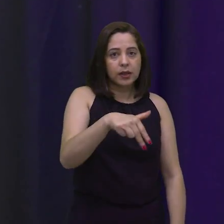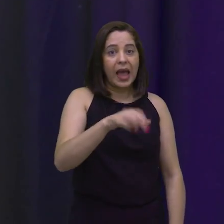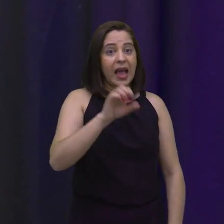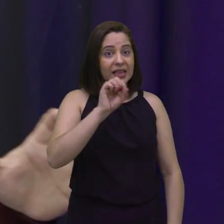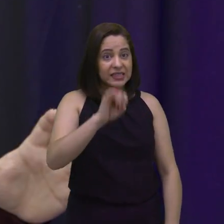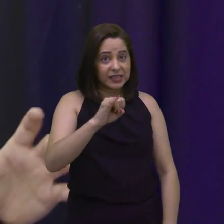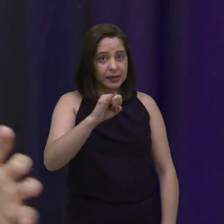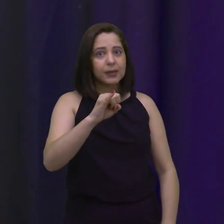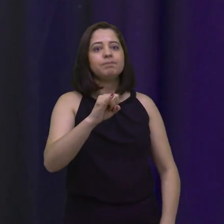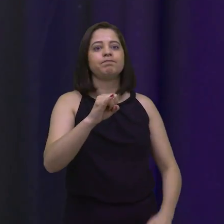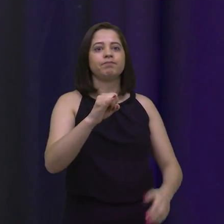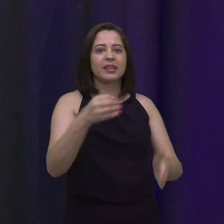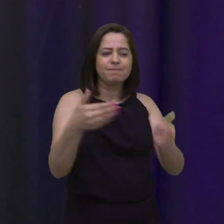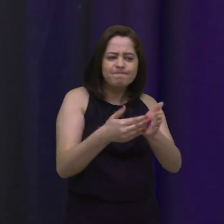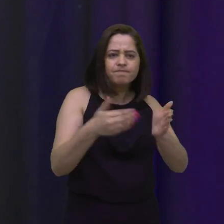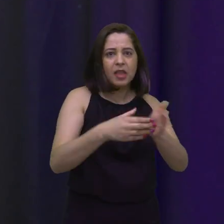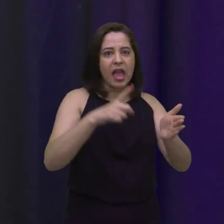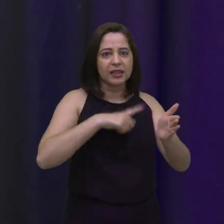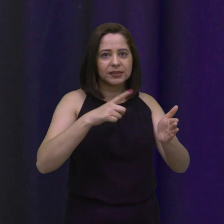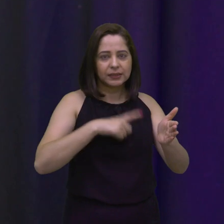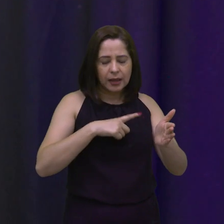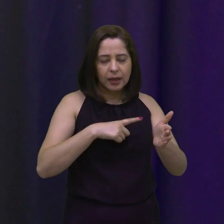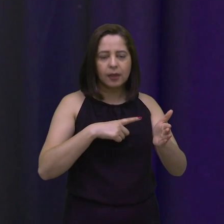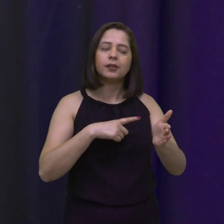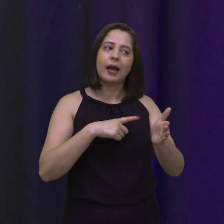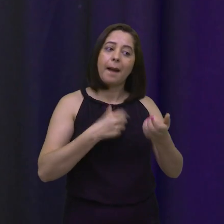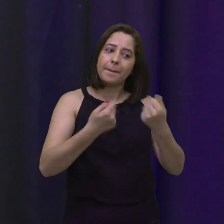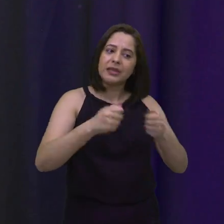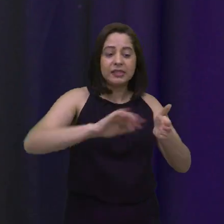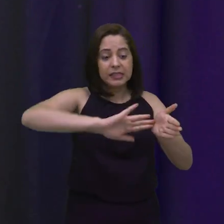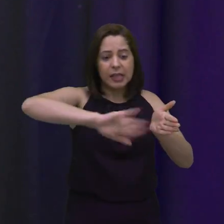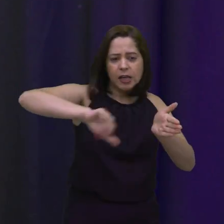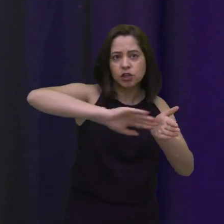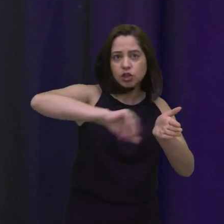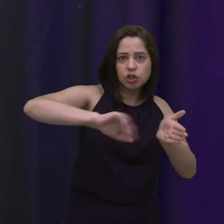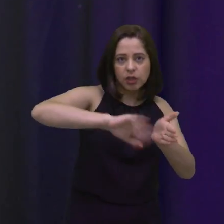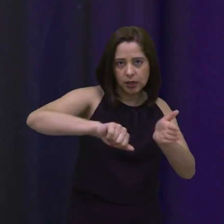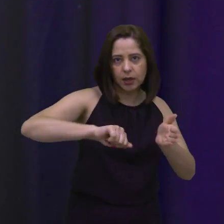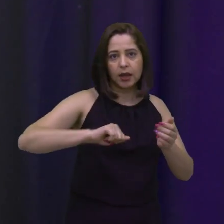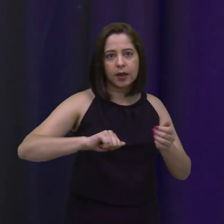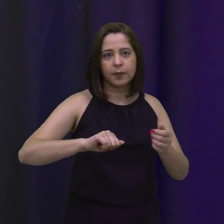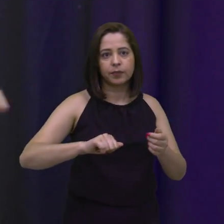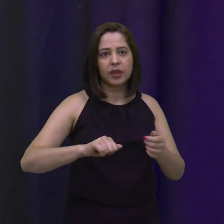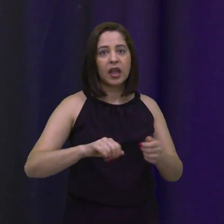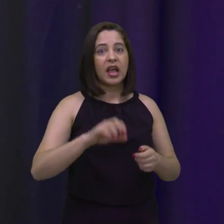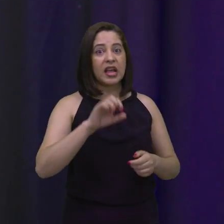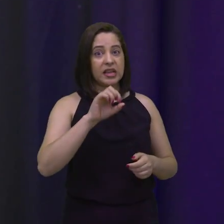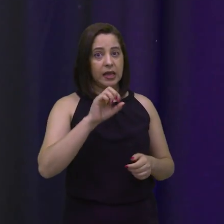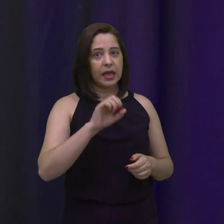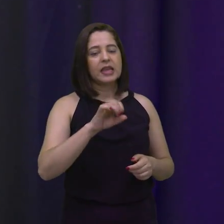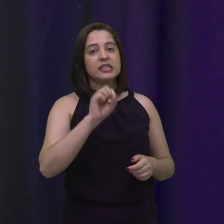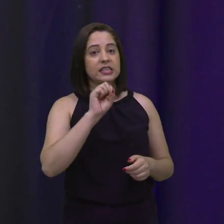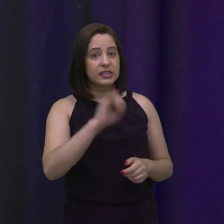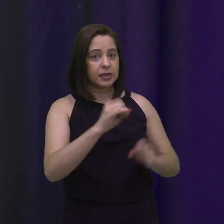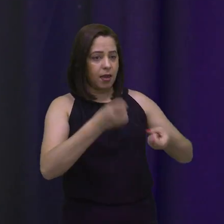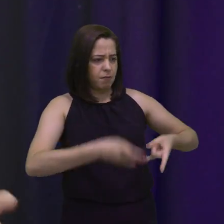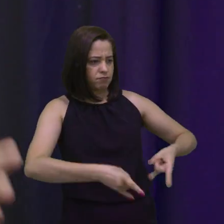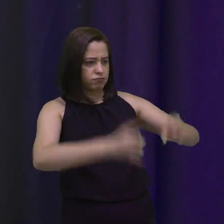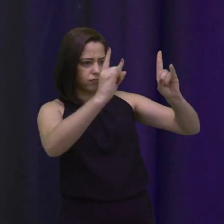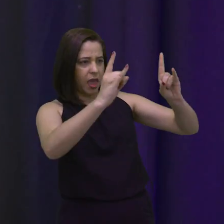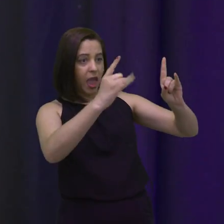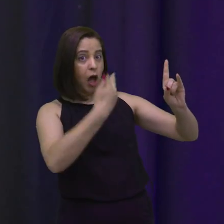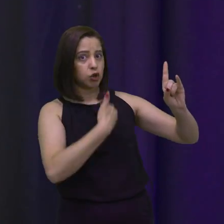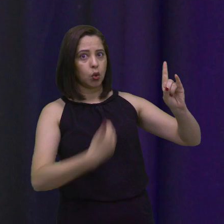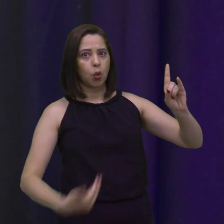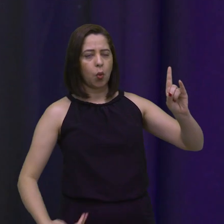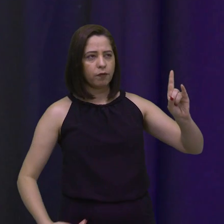quais são, isso é uma barreira arquitetônica. E a ideia é eliminar essas barreiras arquitetônicas nos prédios públicos. Ou seja, o